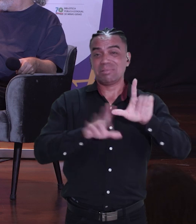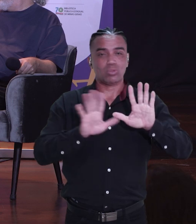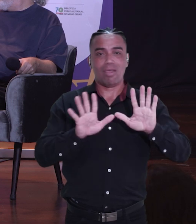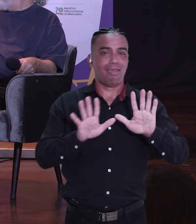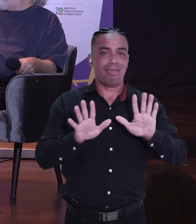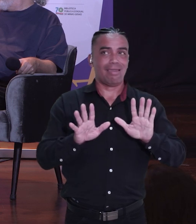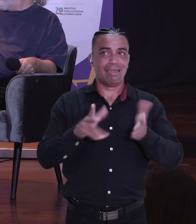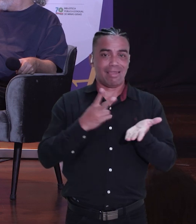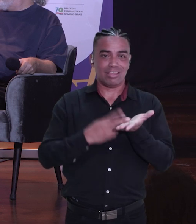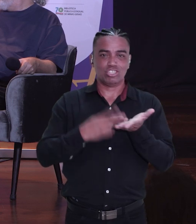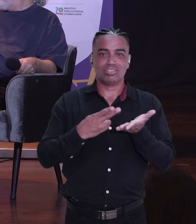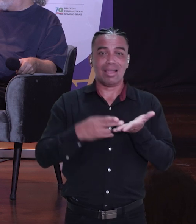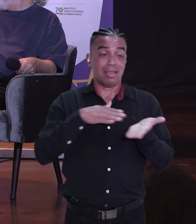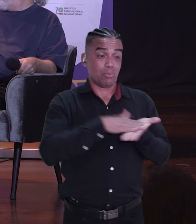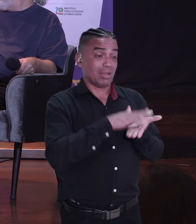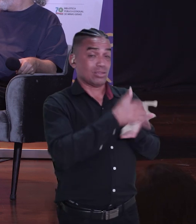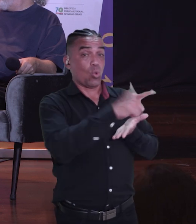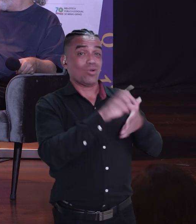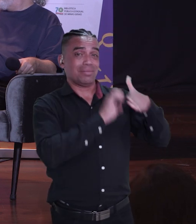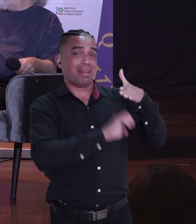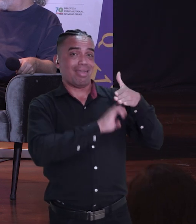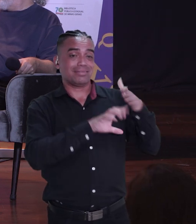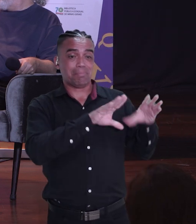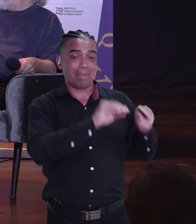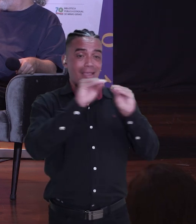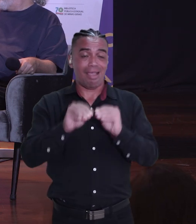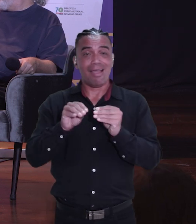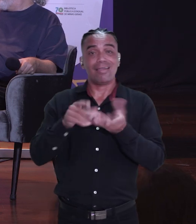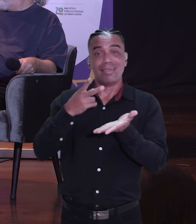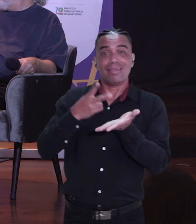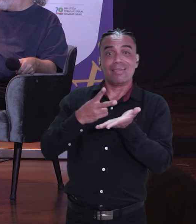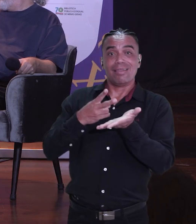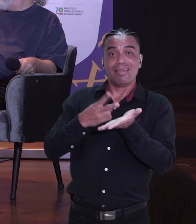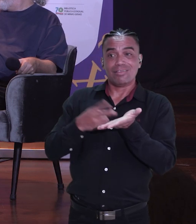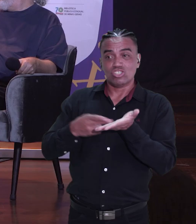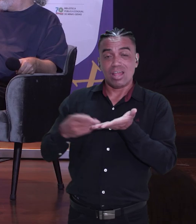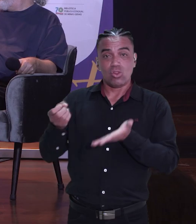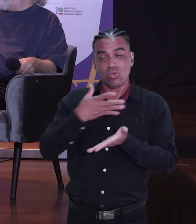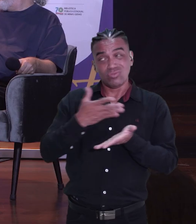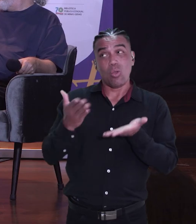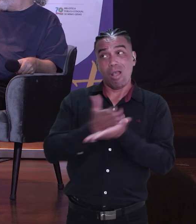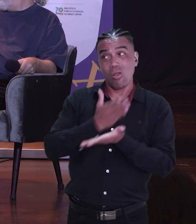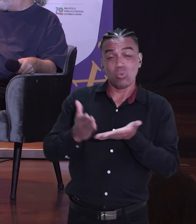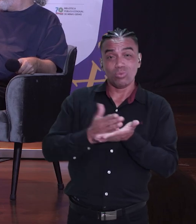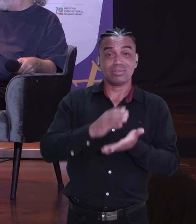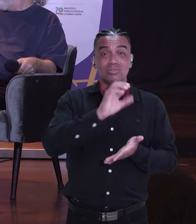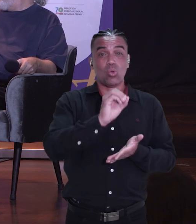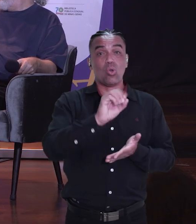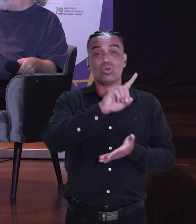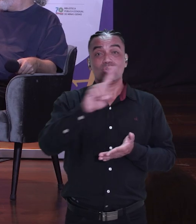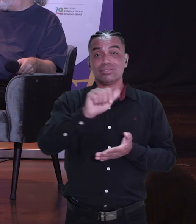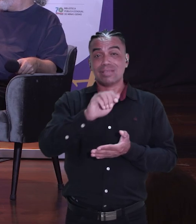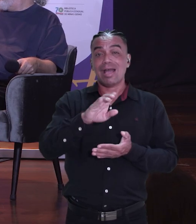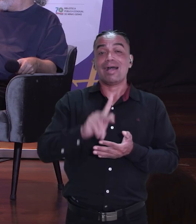da Companhia das Letras reeditar livros editados por outras editoras. A Companhia das Letras tem editado algumas coisas da Cosac